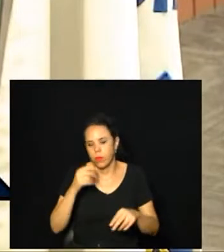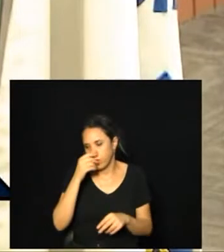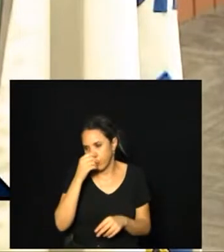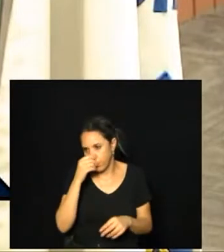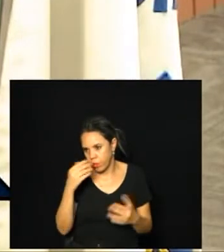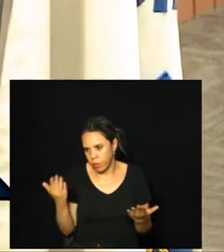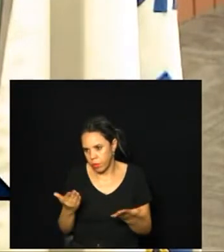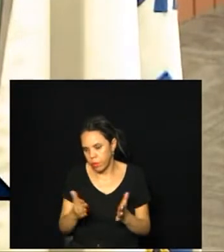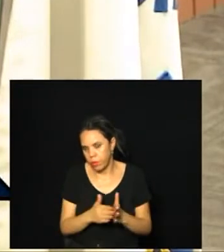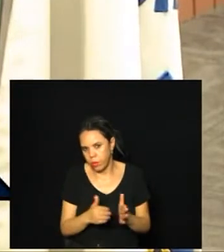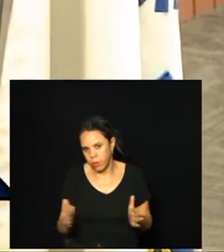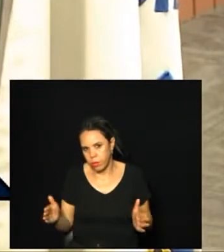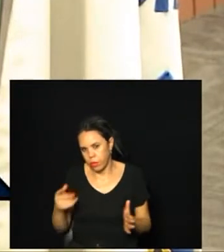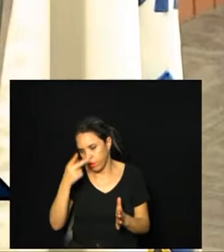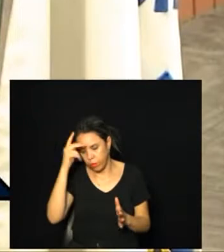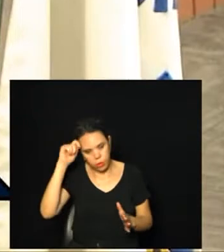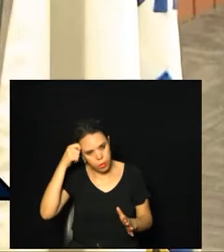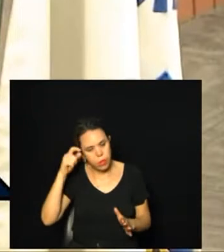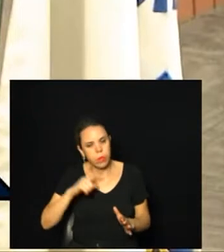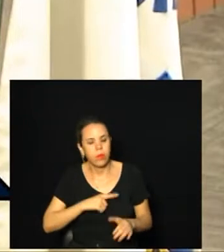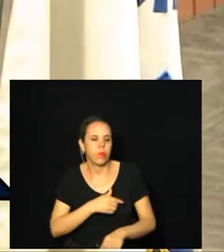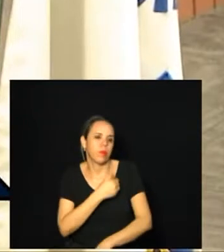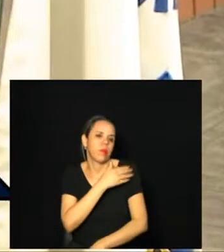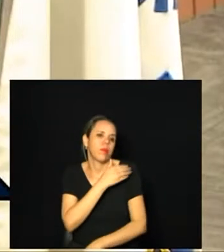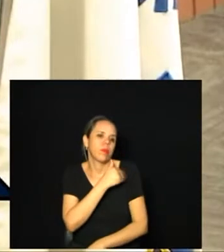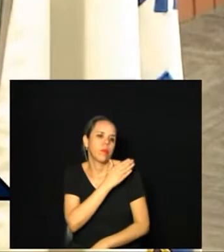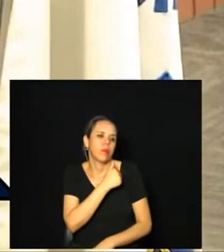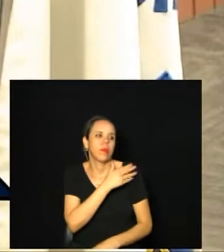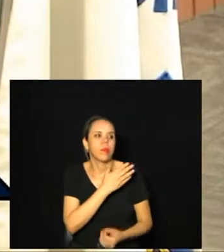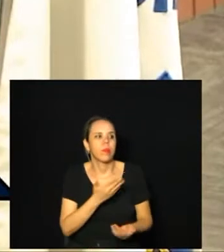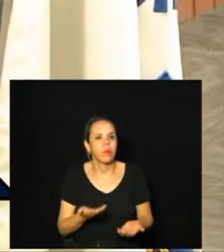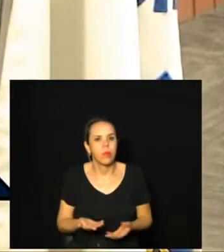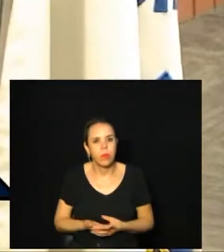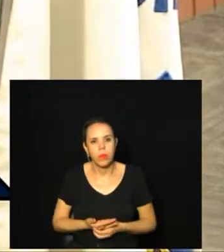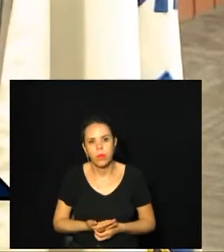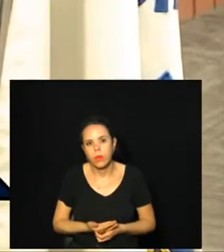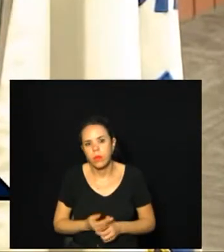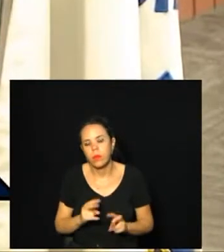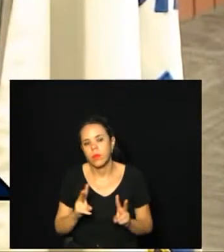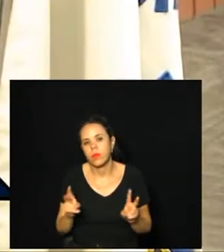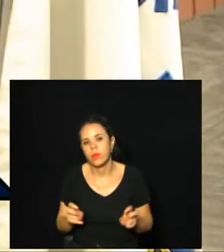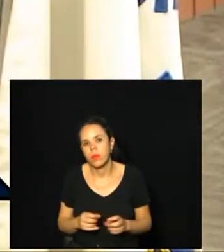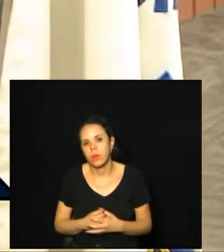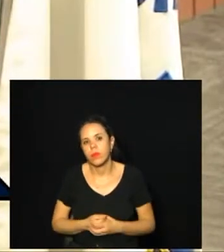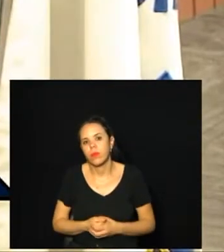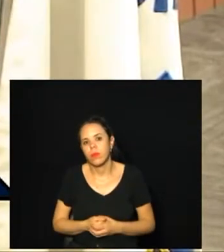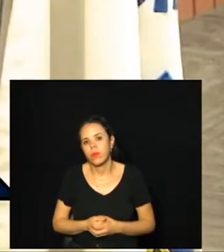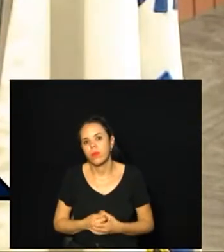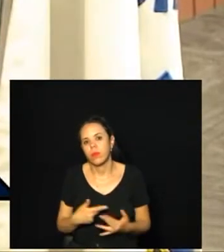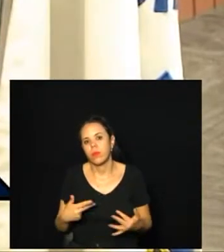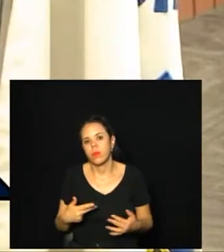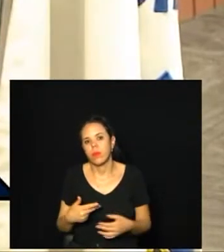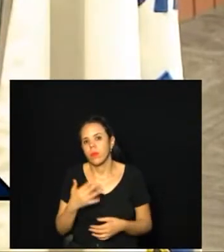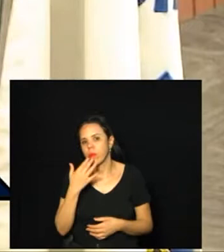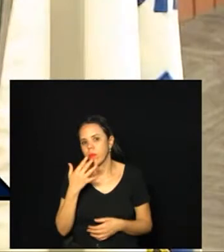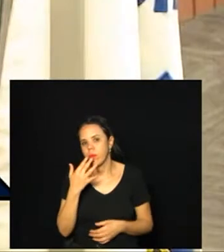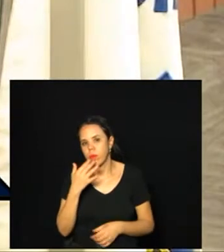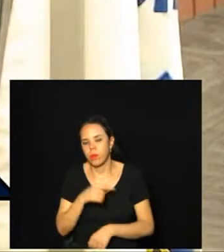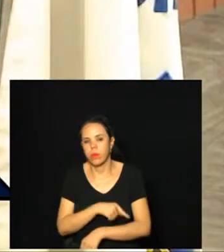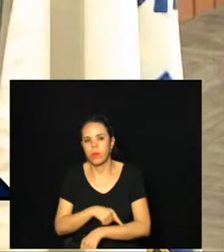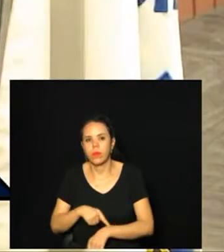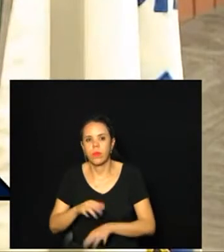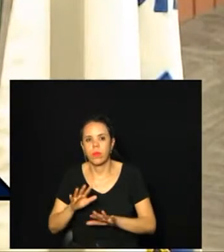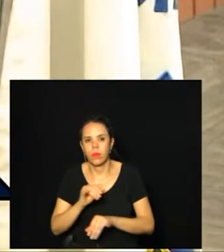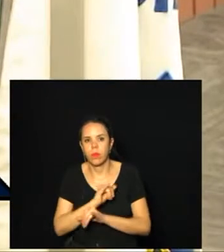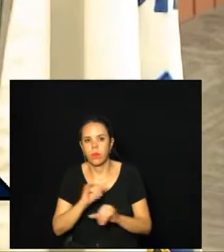dias de hoje, onde existe esse preconceito, né, em termos de cor de pele, mas